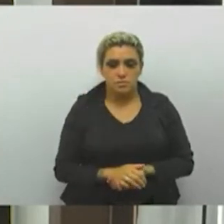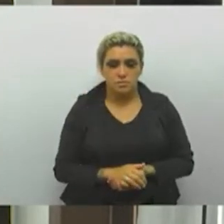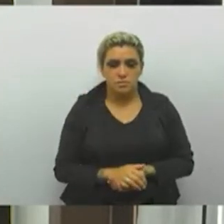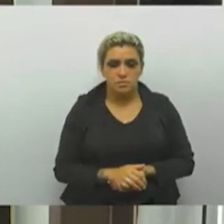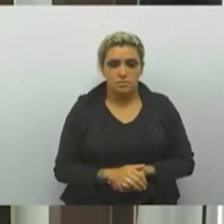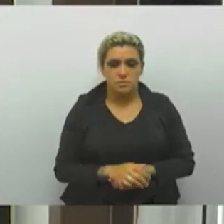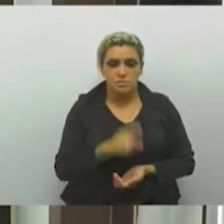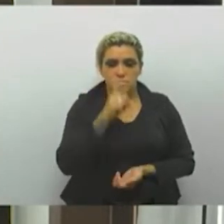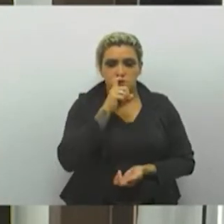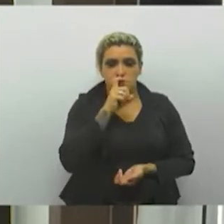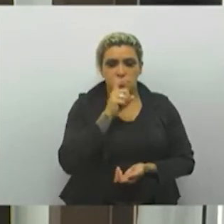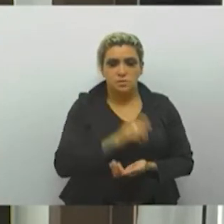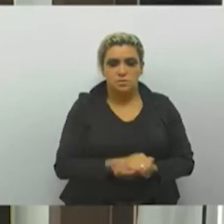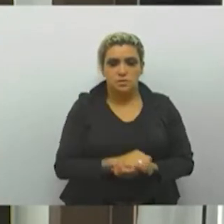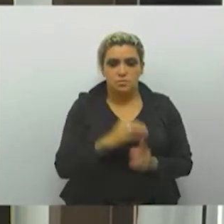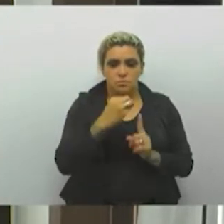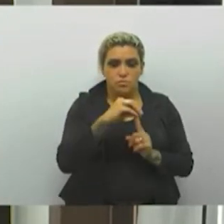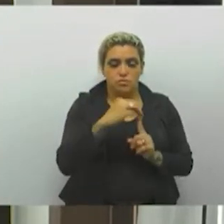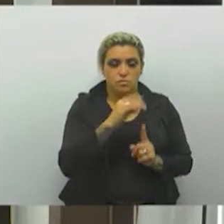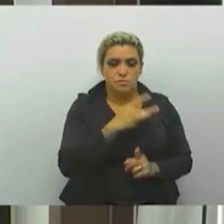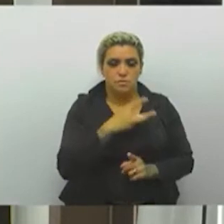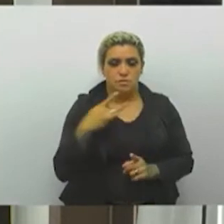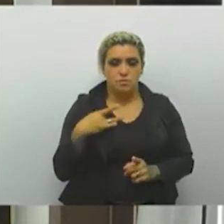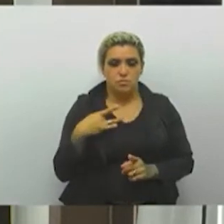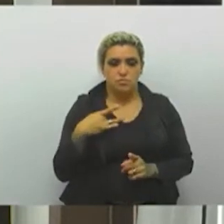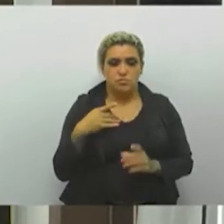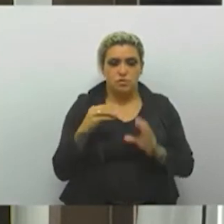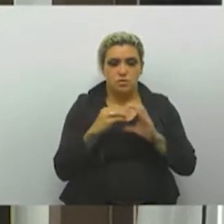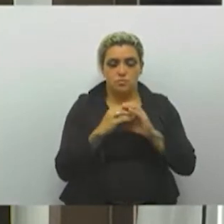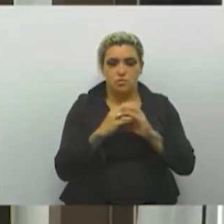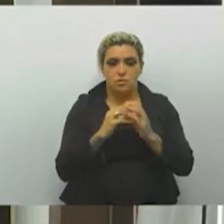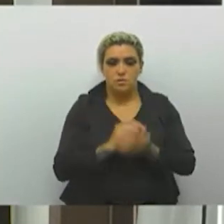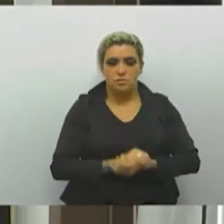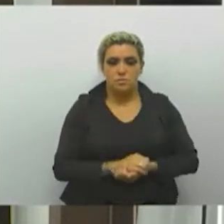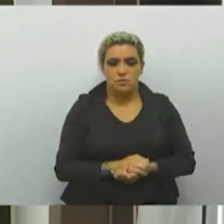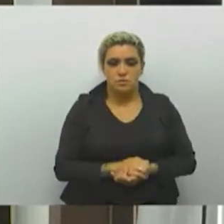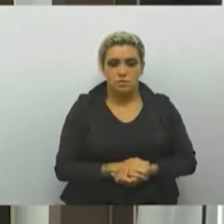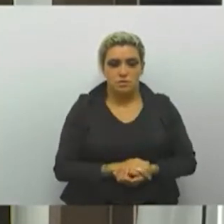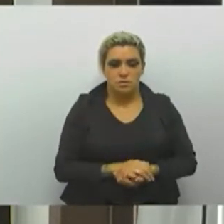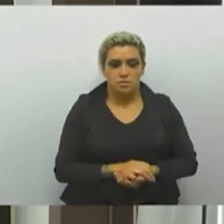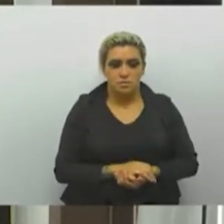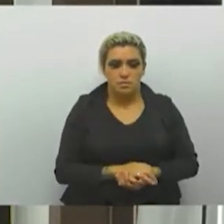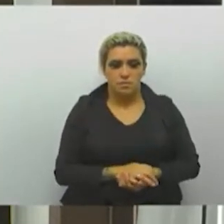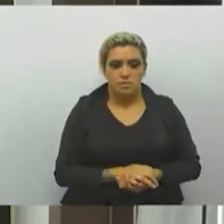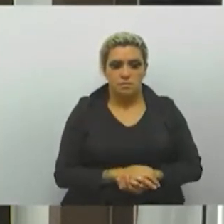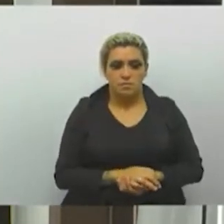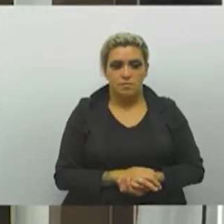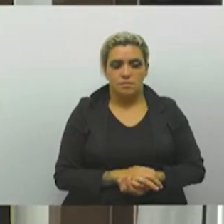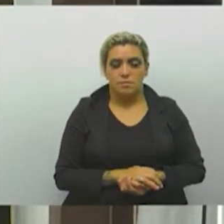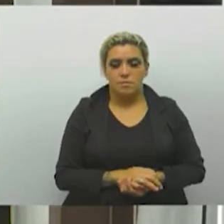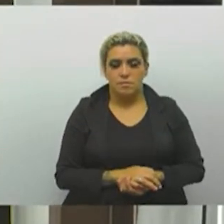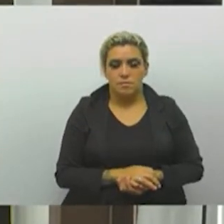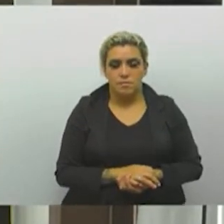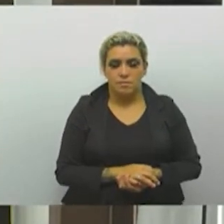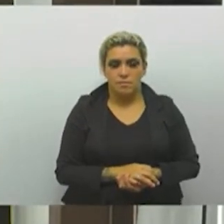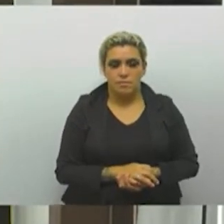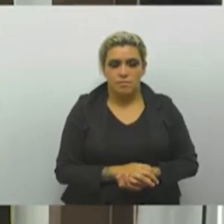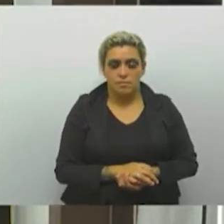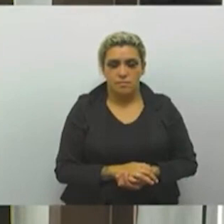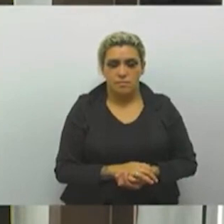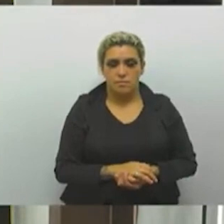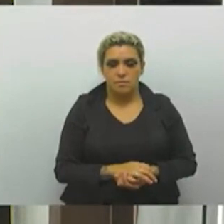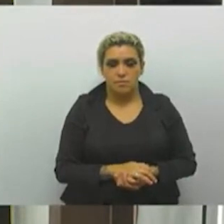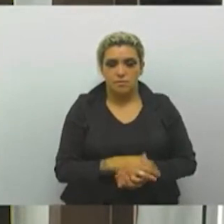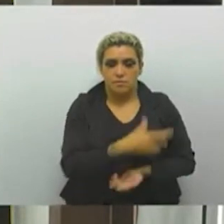geladeira lá da da do posto de saúde do camurim tá quebrada tá tendo problema de armazenamento das